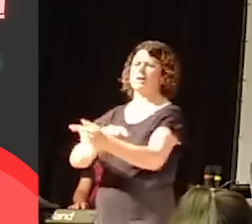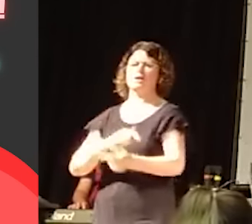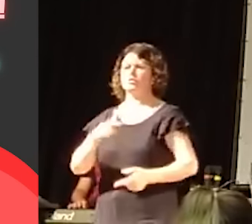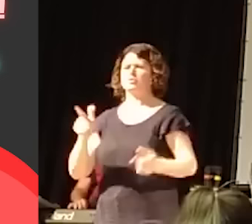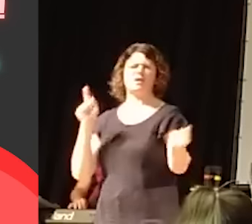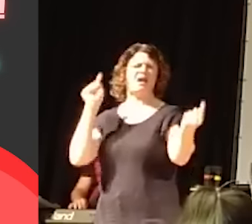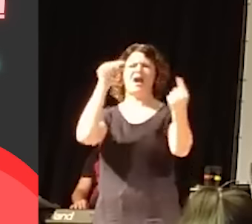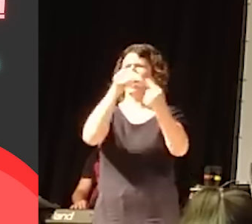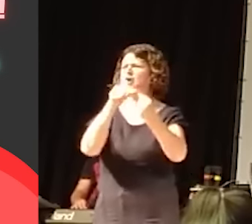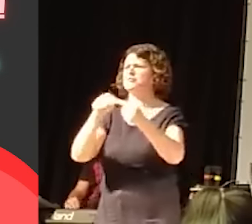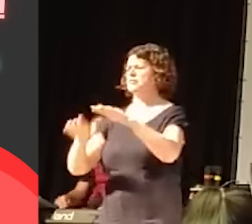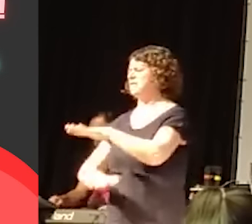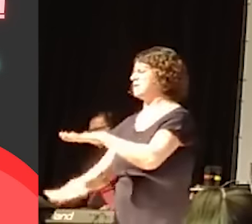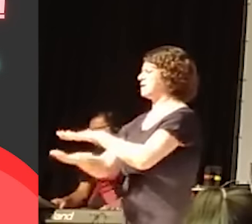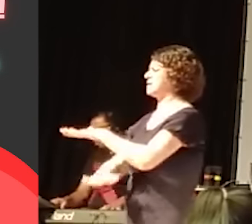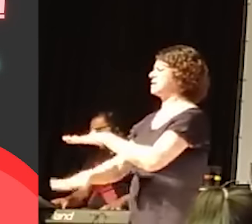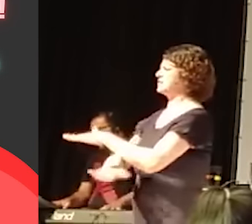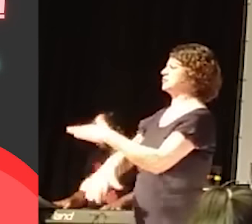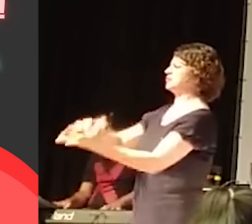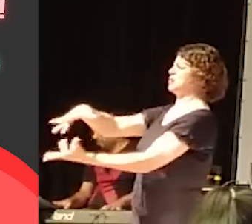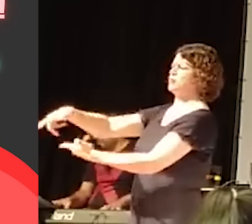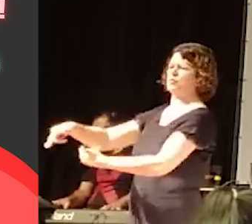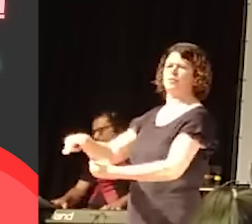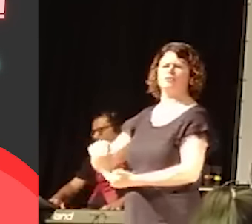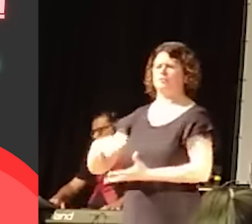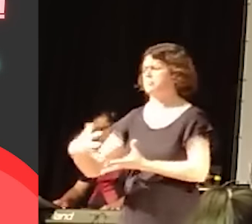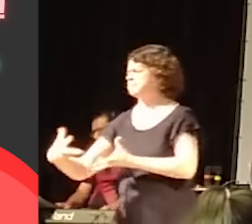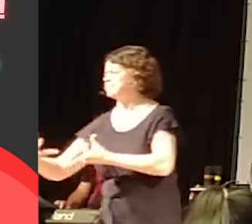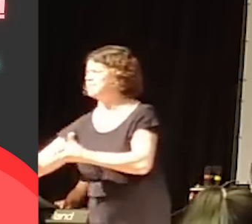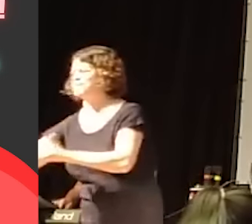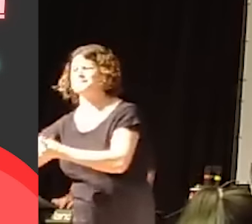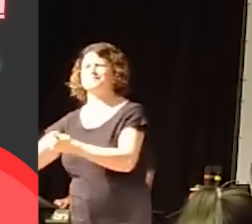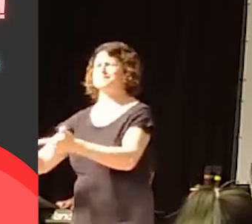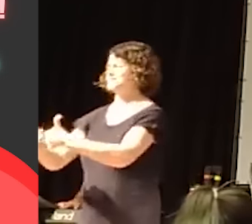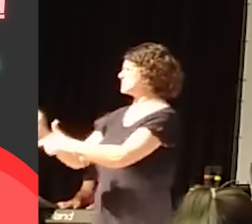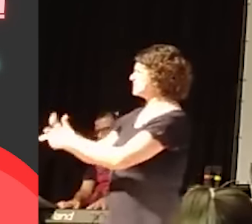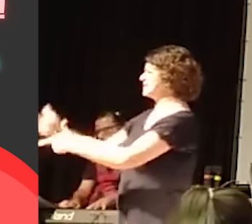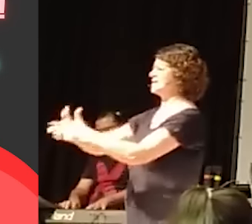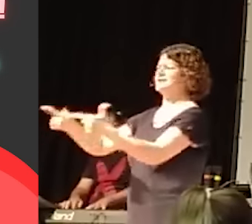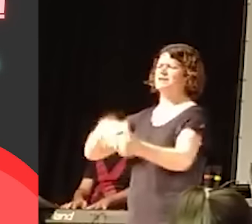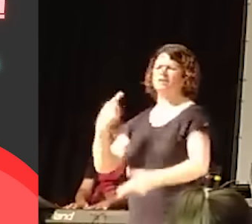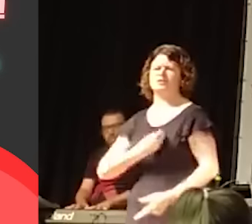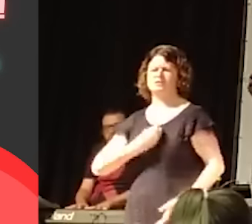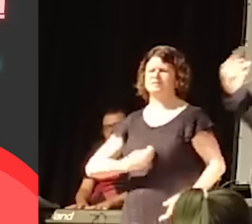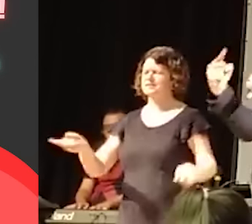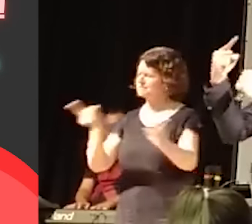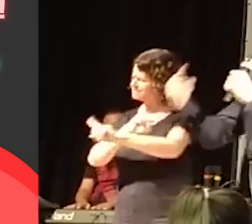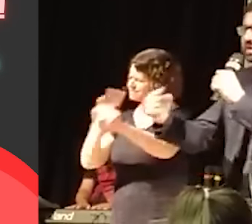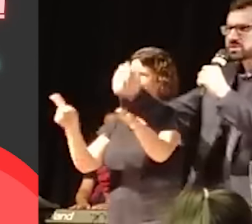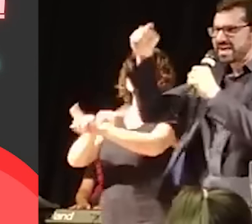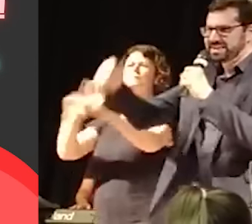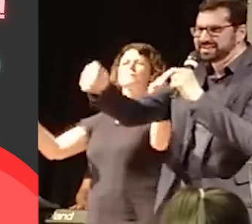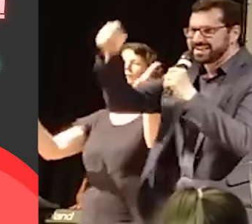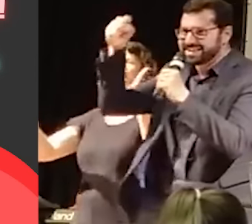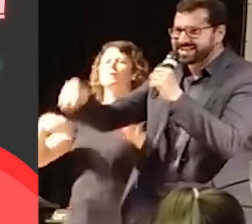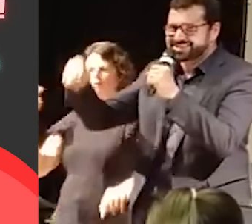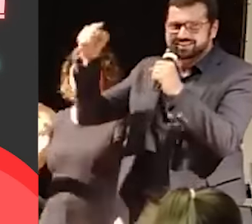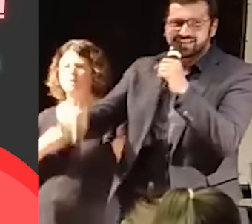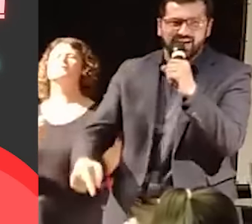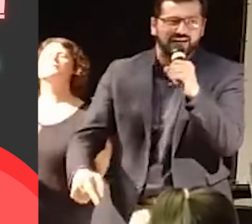ó Deus à coisas este mundo não seremos sucumbidos ó Deus pelas adversidades da nossa vida mas viveremos ó Deus